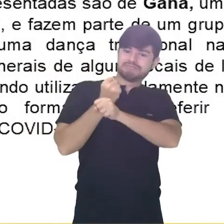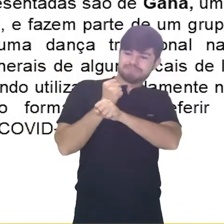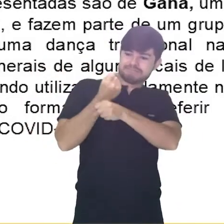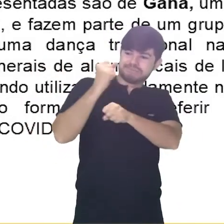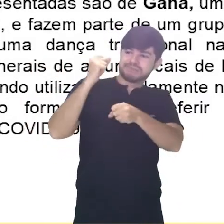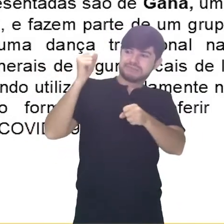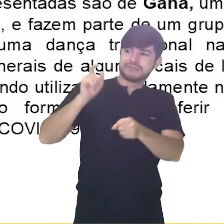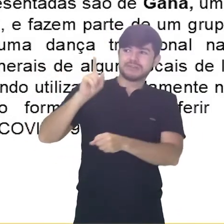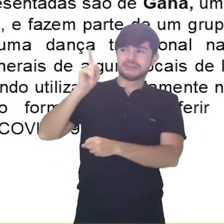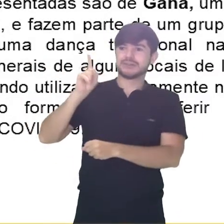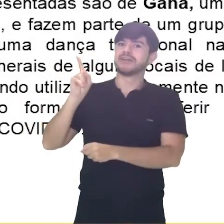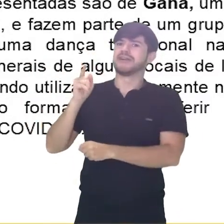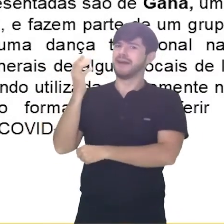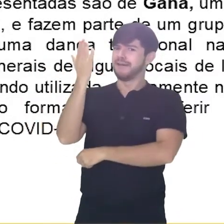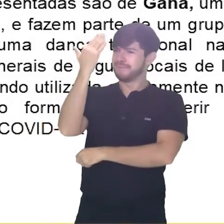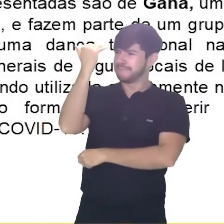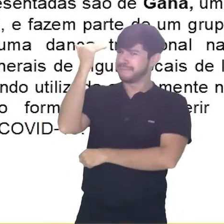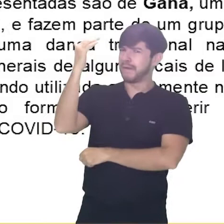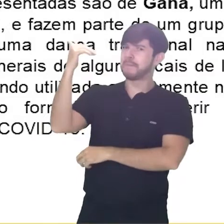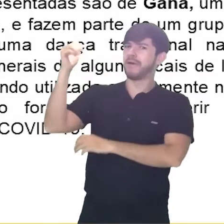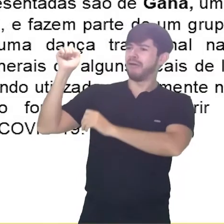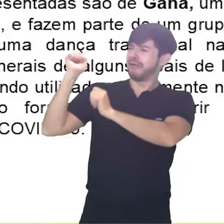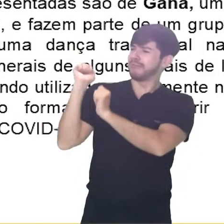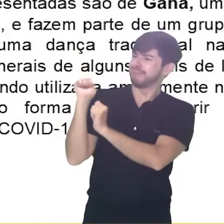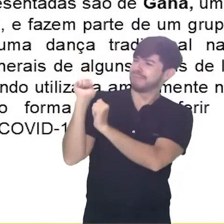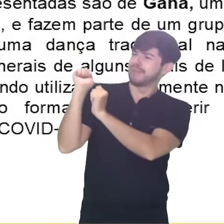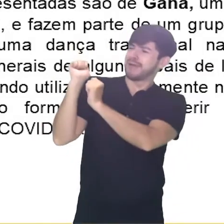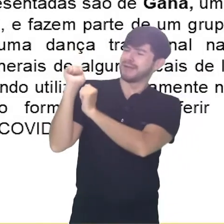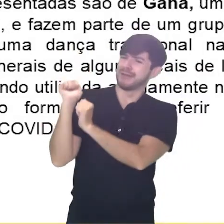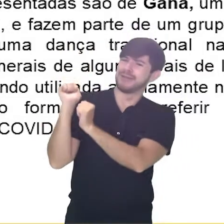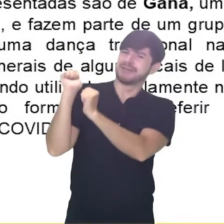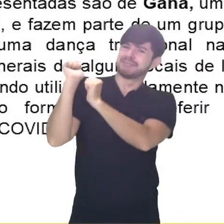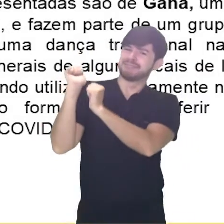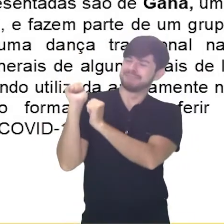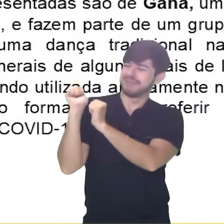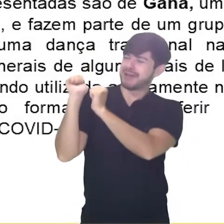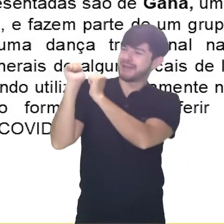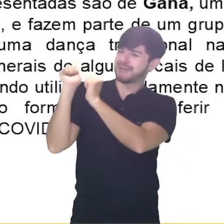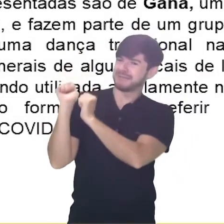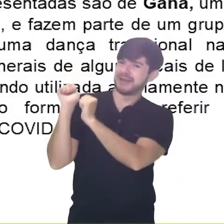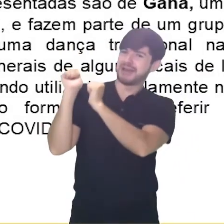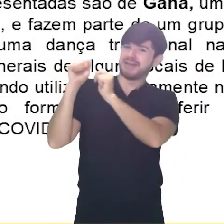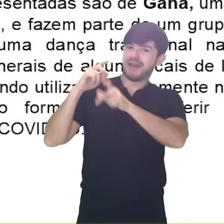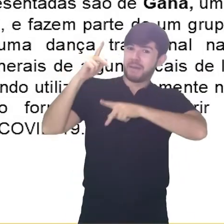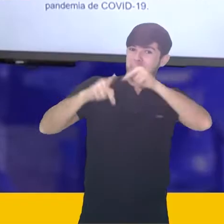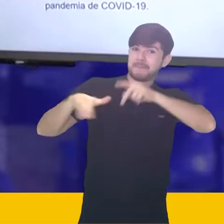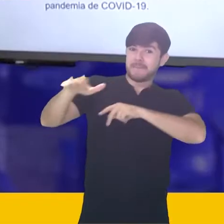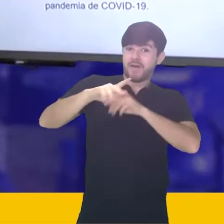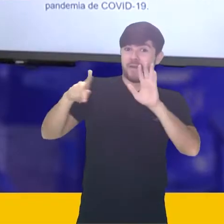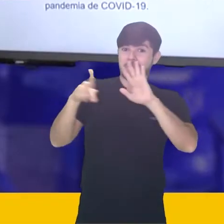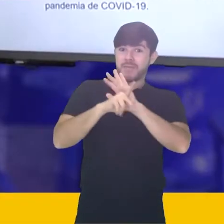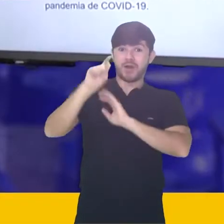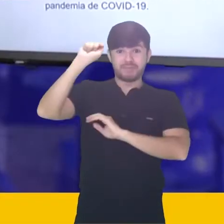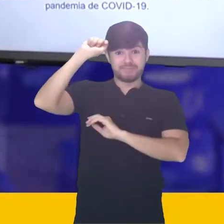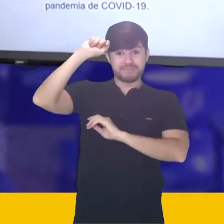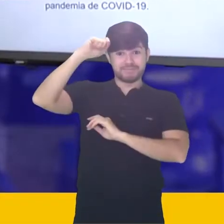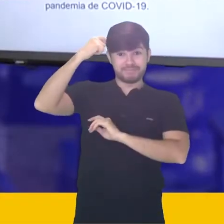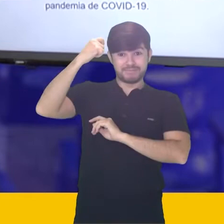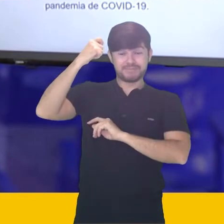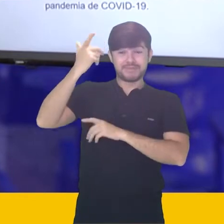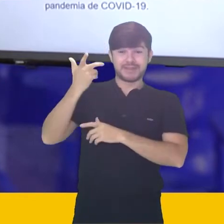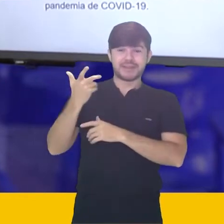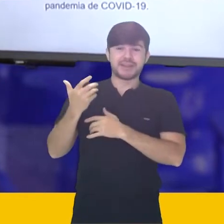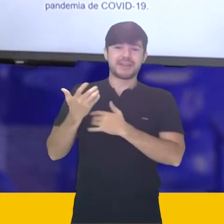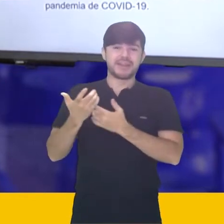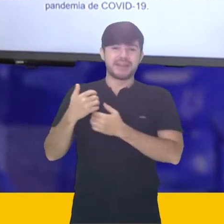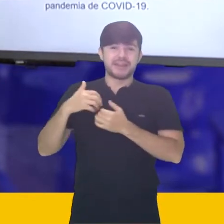esse meme, né, que ficou muito famoso, que eram de povos de Gana, né, lá da África, né,